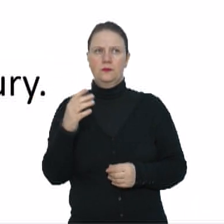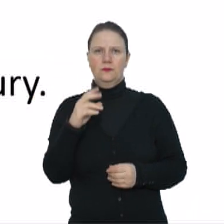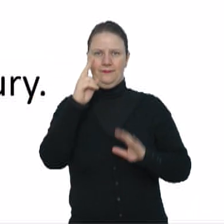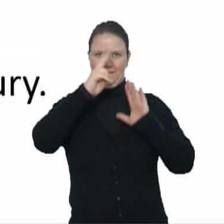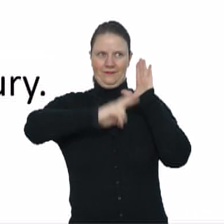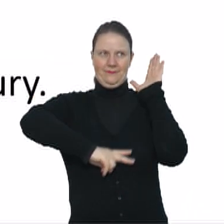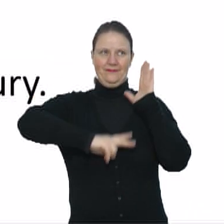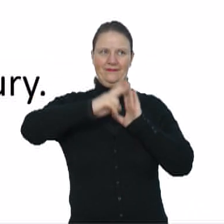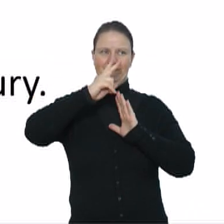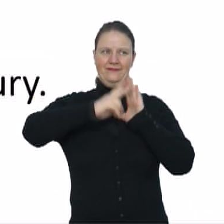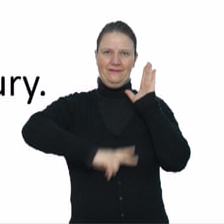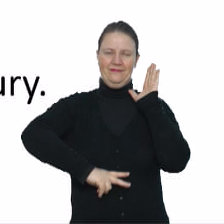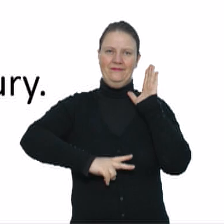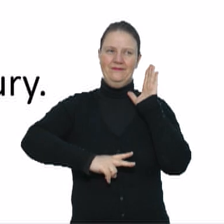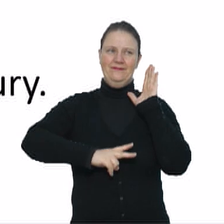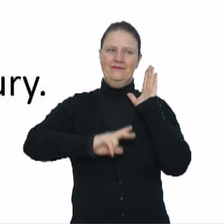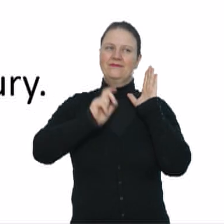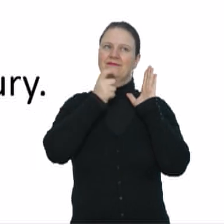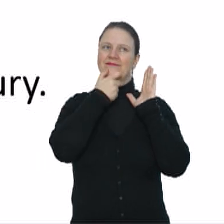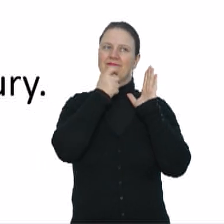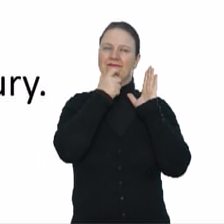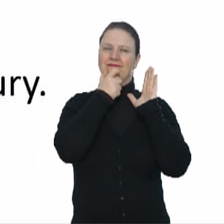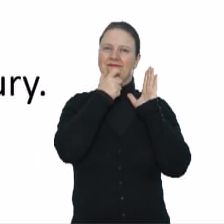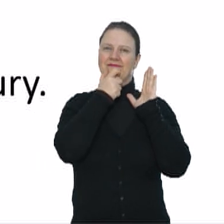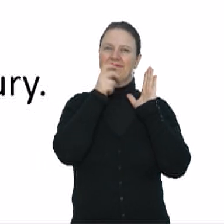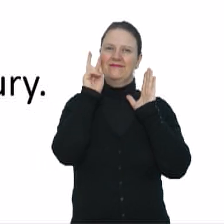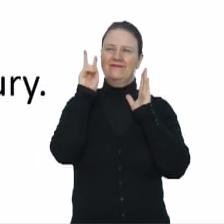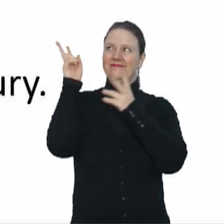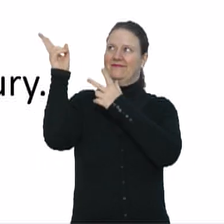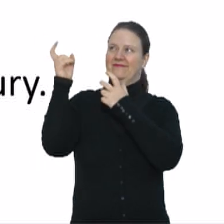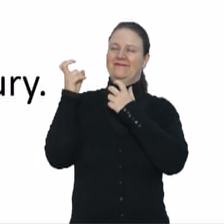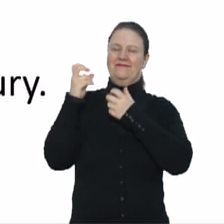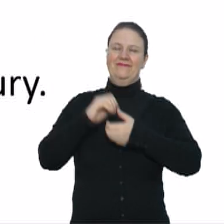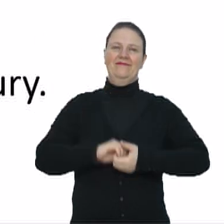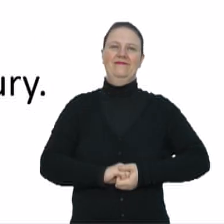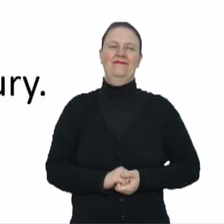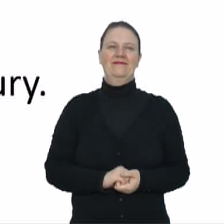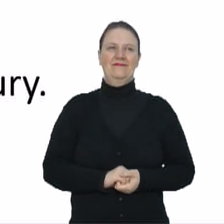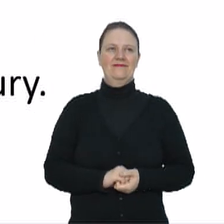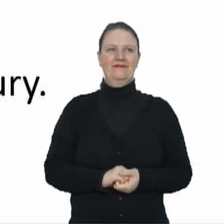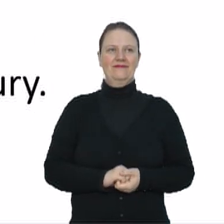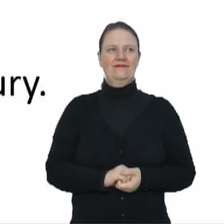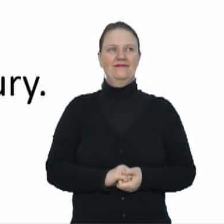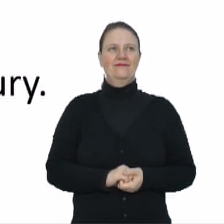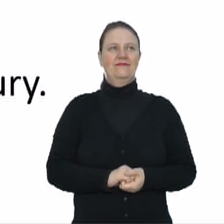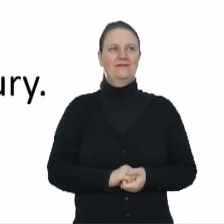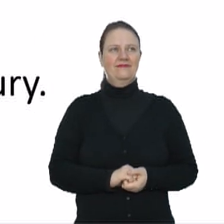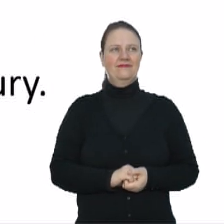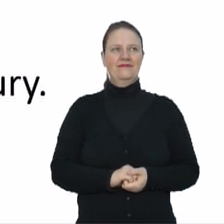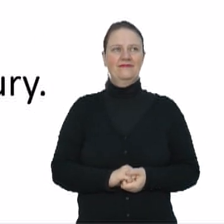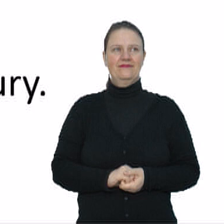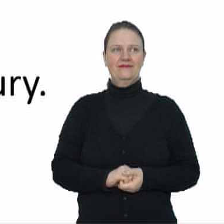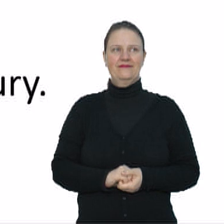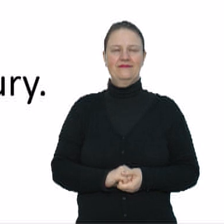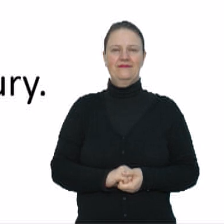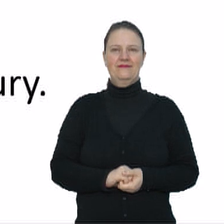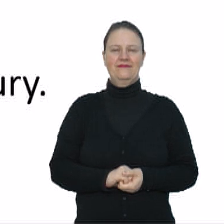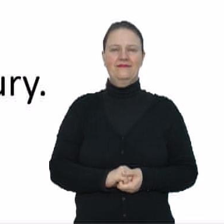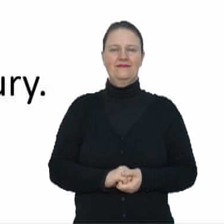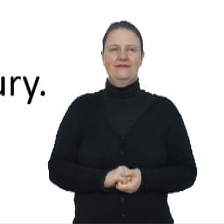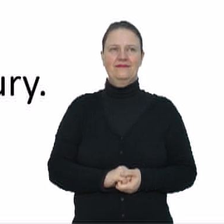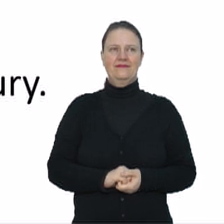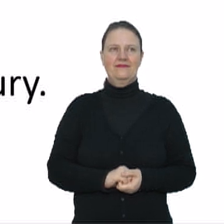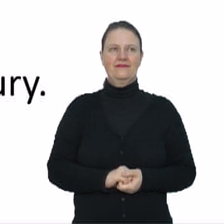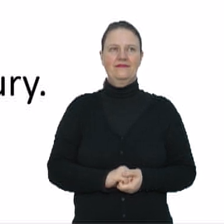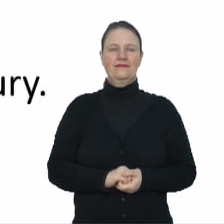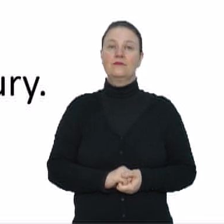the arrival of these Germanic tribes who invited the Britain during the 5th